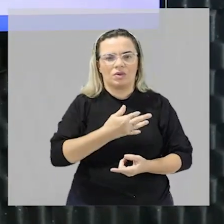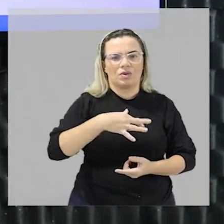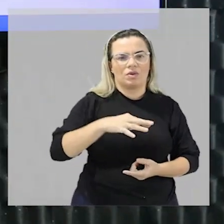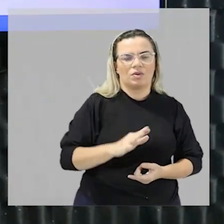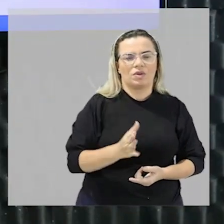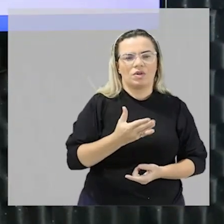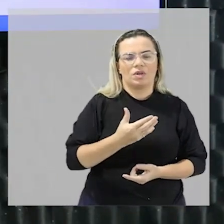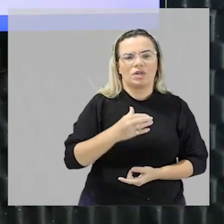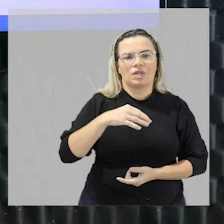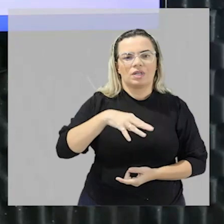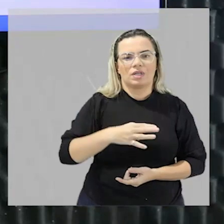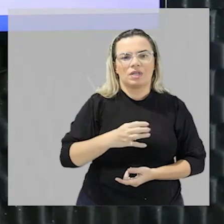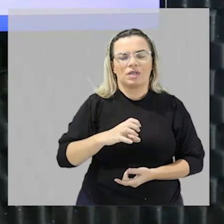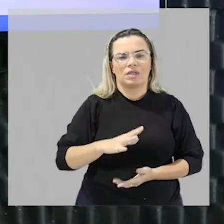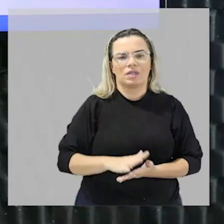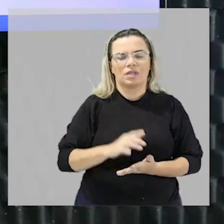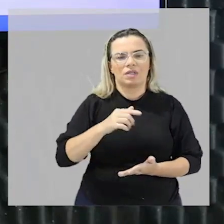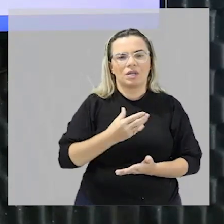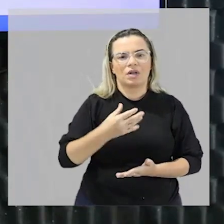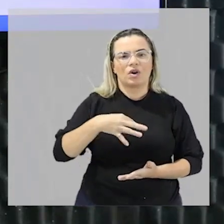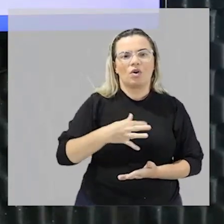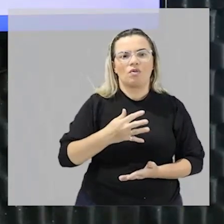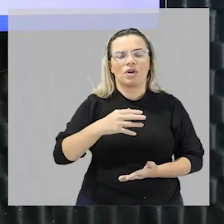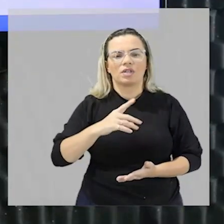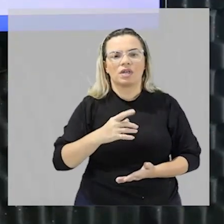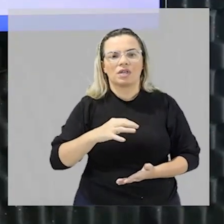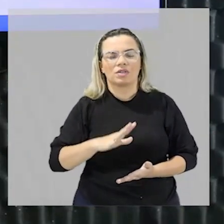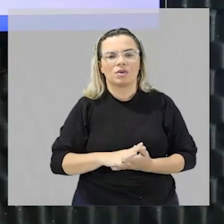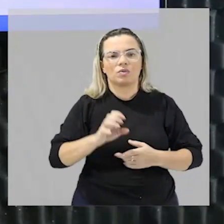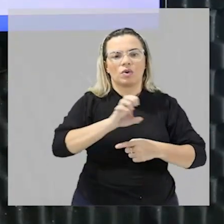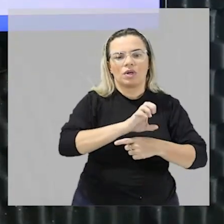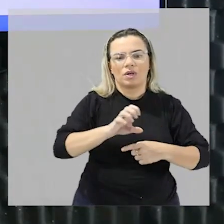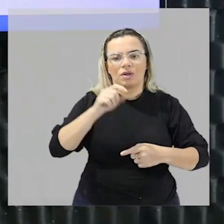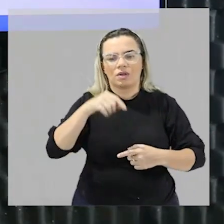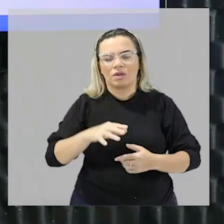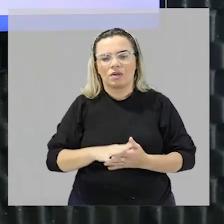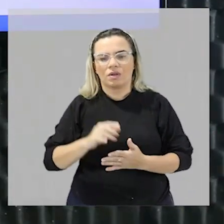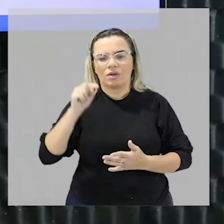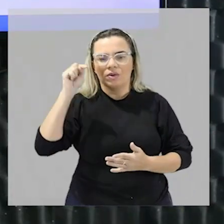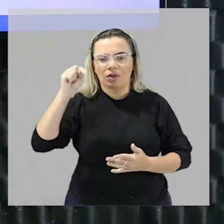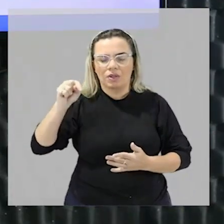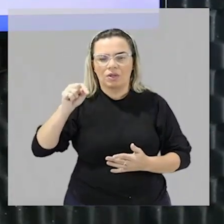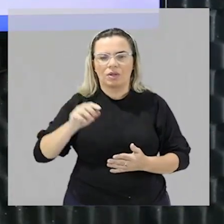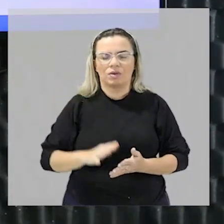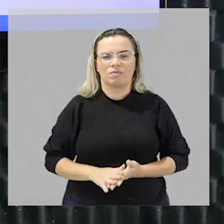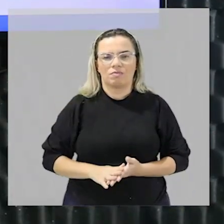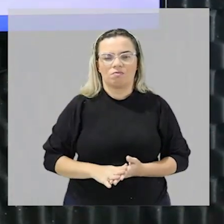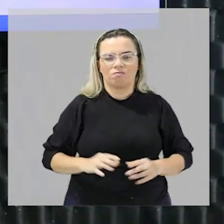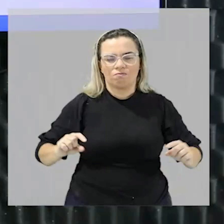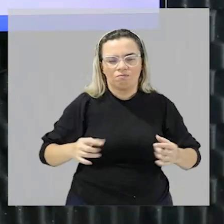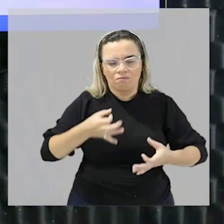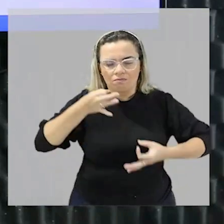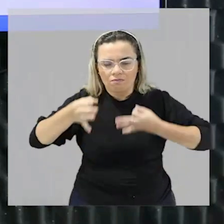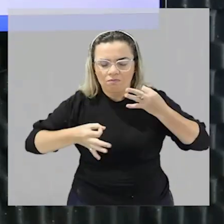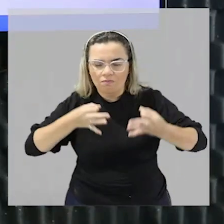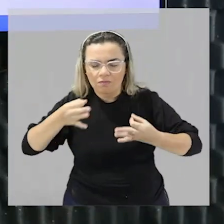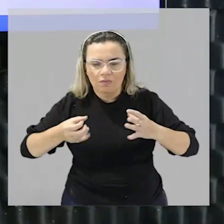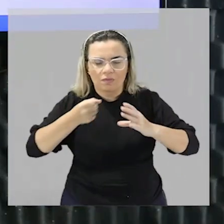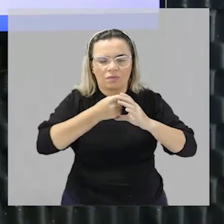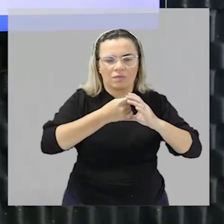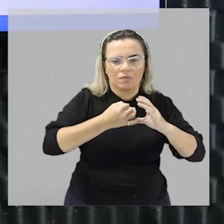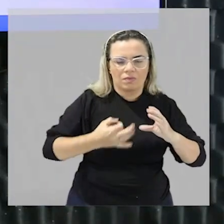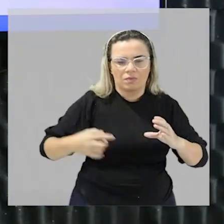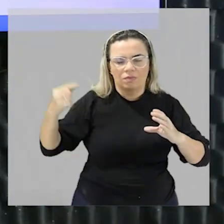Confederação do Equador, fez críticas contundentes ao poder moderador, caracterizando, considerando o